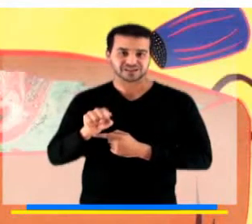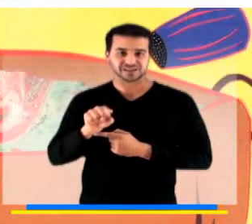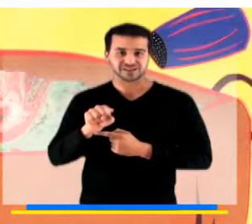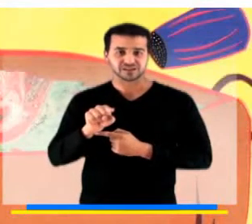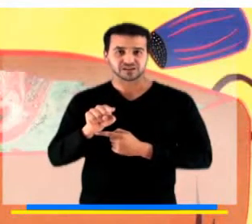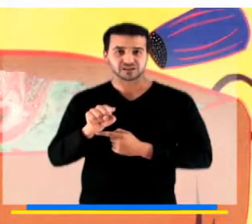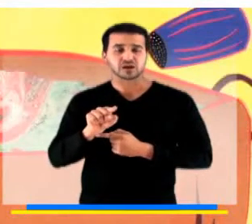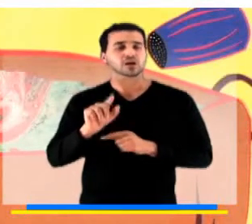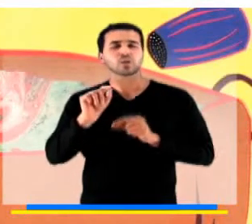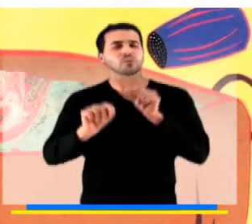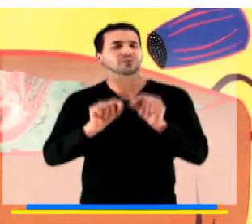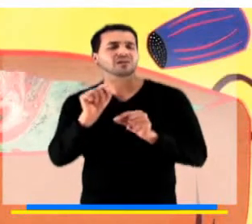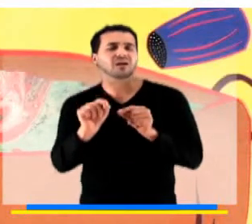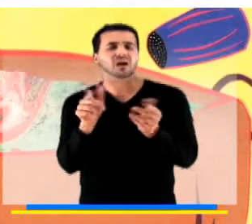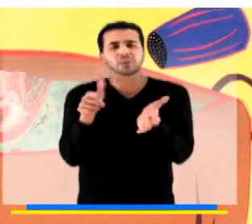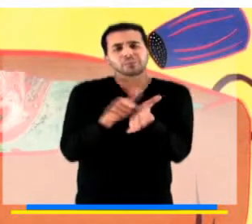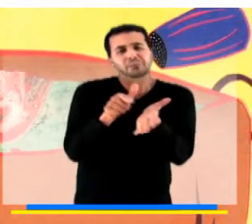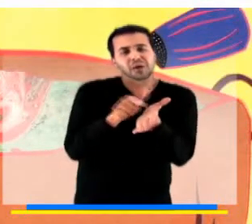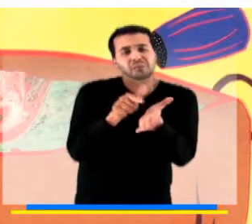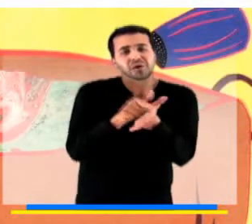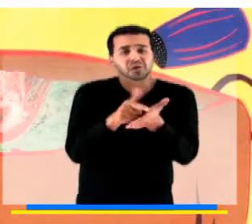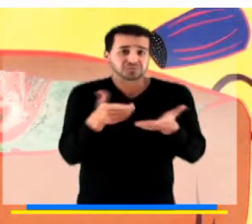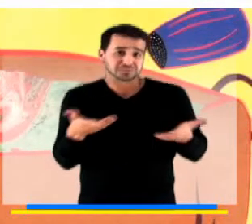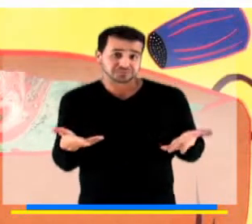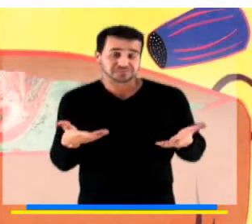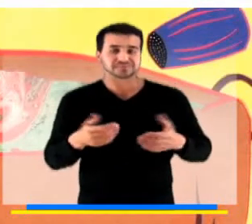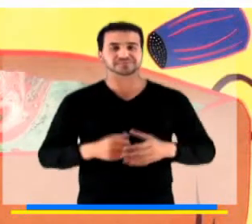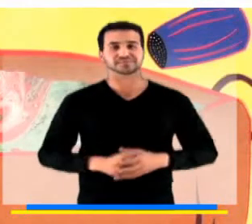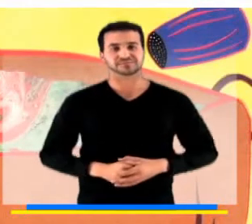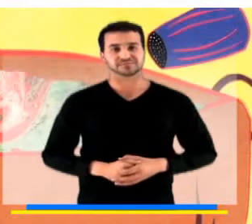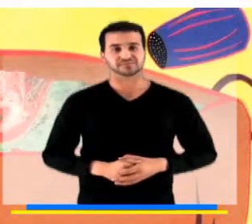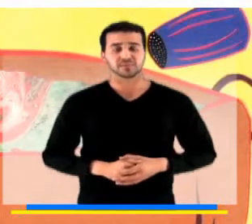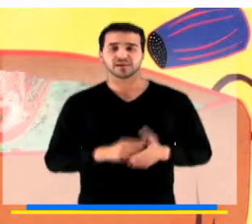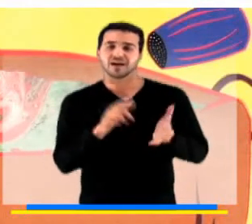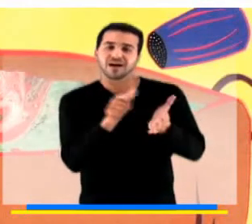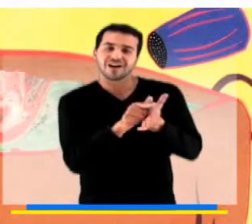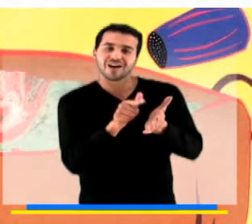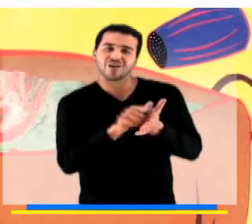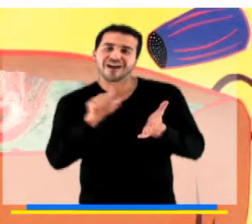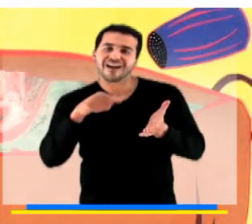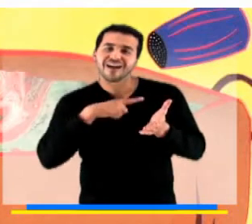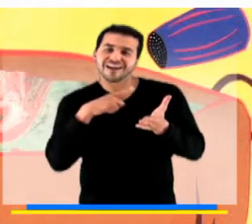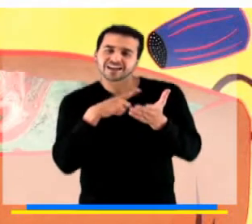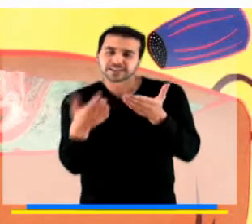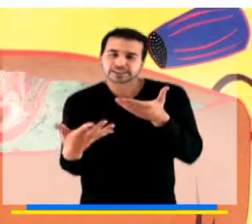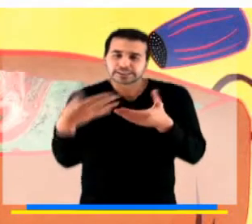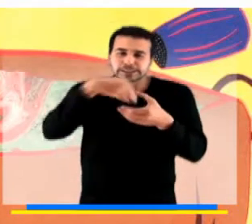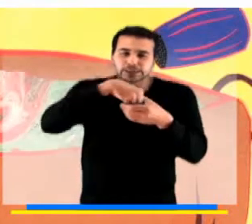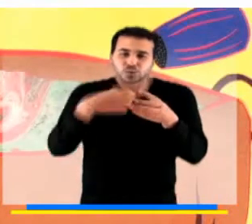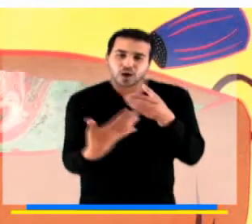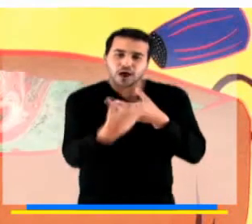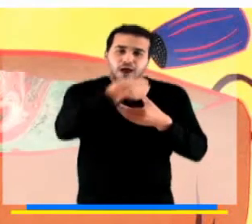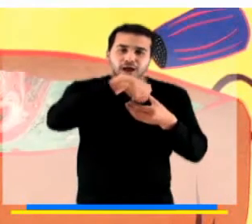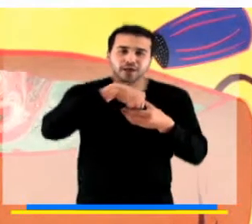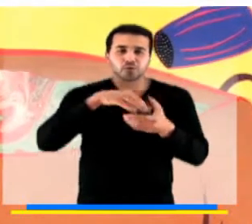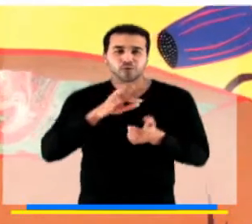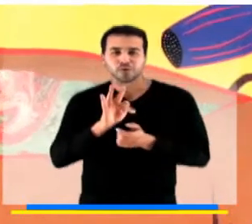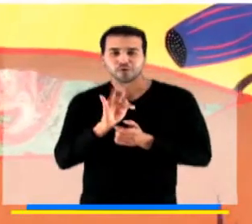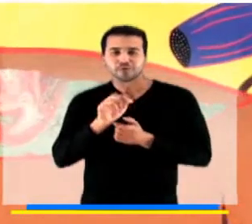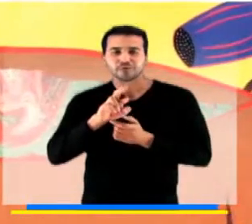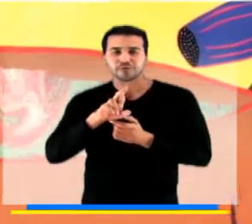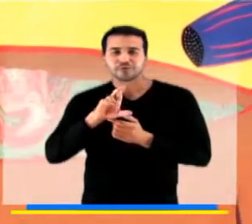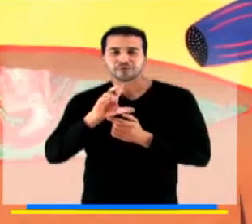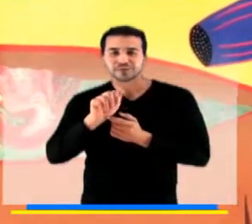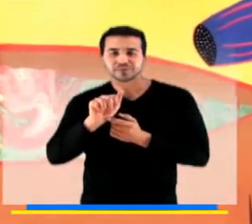Mas o que é exatamente uma folha de papel? Nada mais que um emaranhado de bilhões de fibras